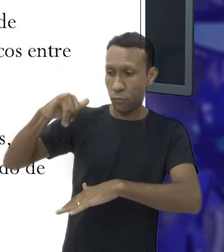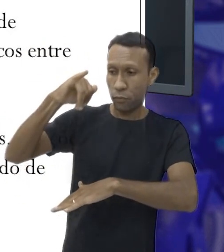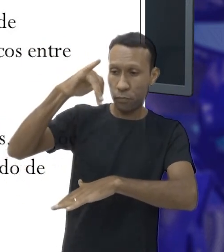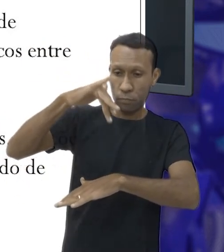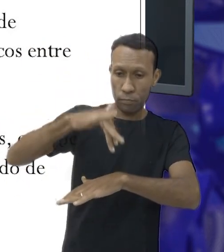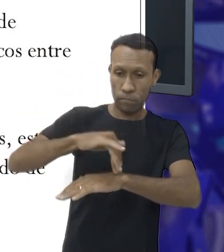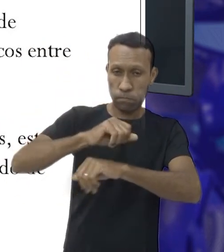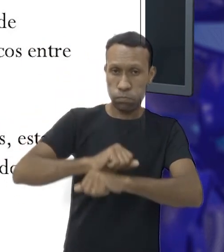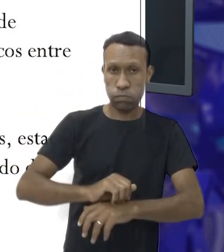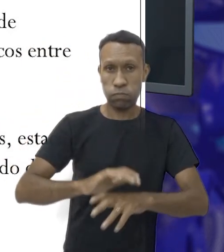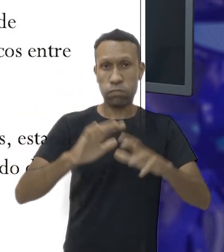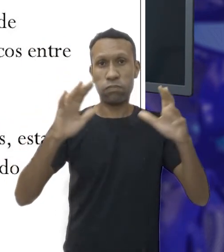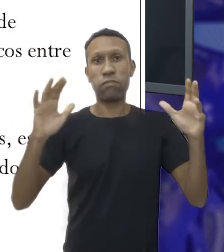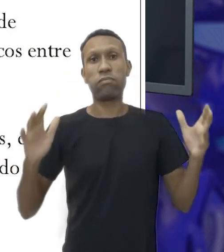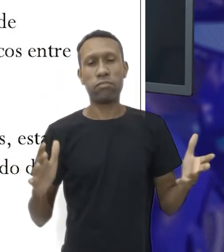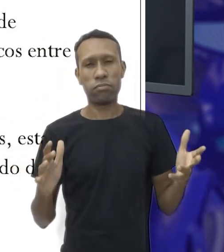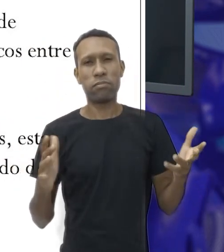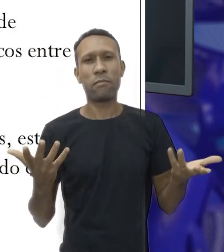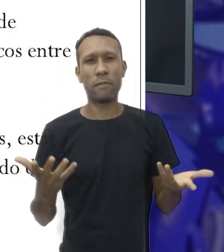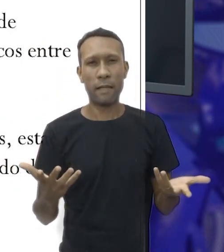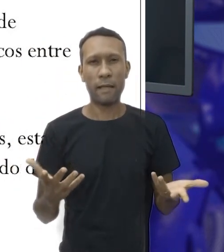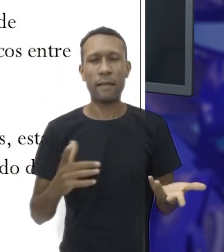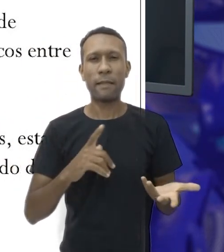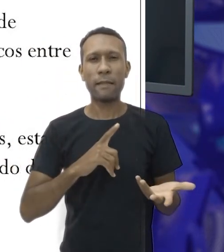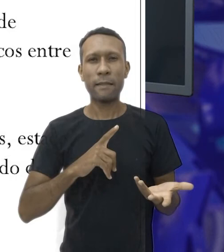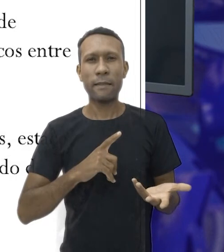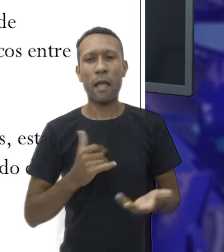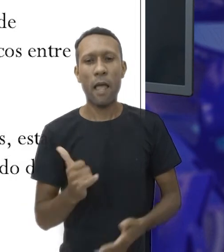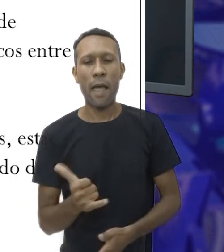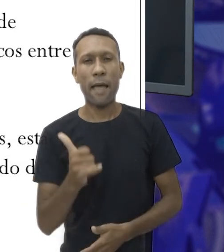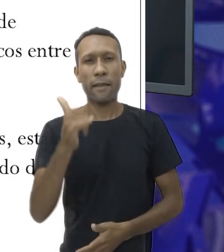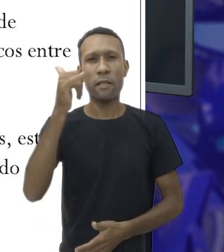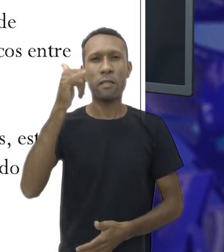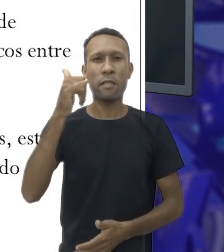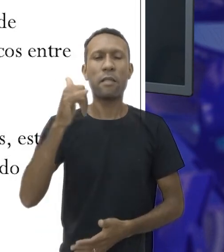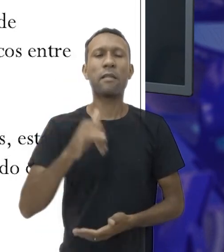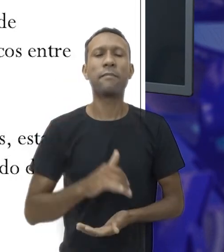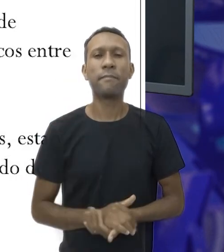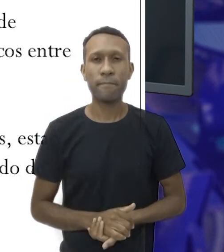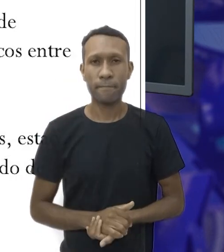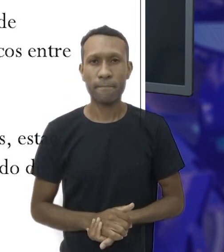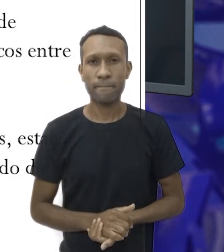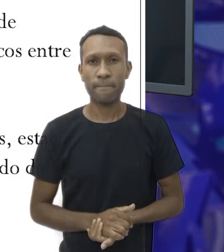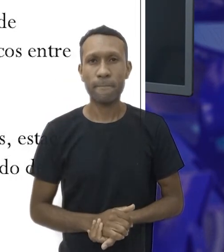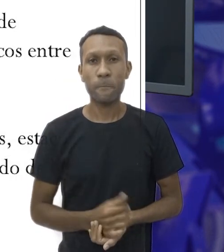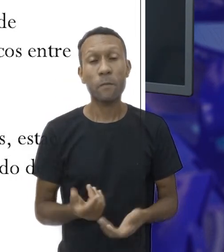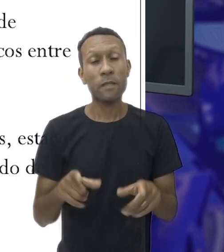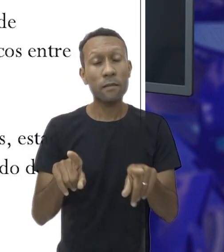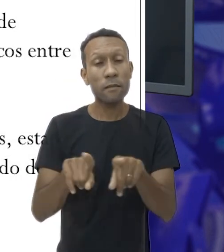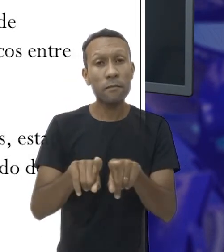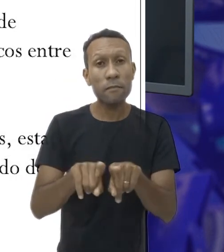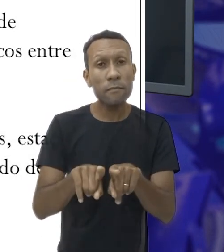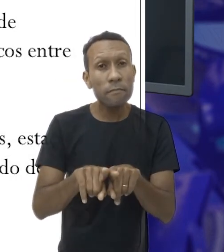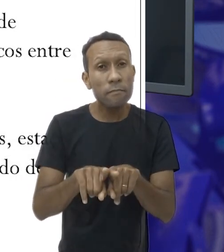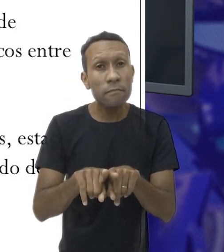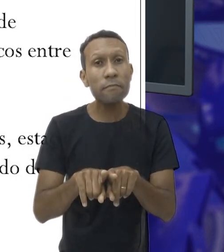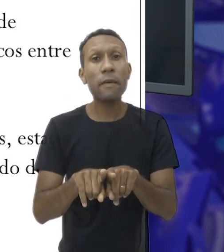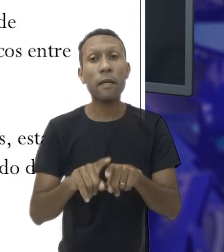produção de energia elétrica à base de energia nuclear, que é a chamada energia termonuclear, certo? Nós